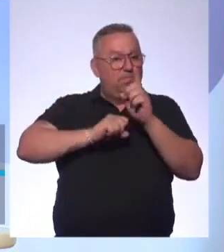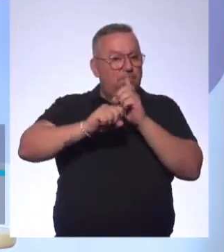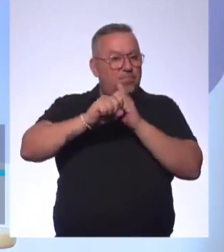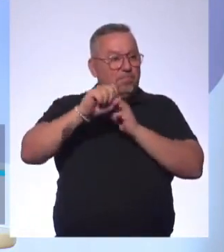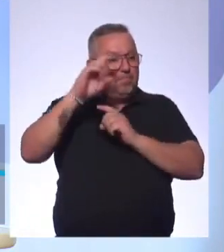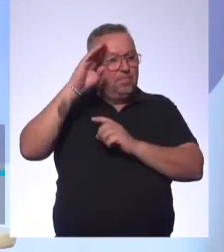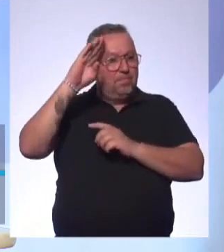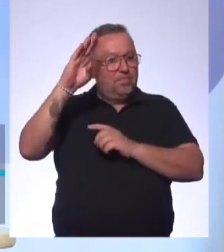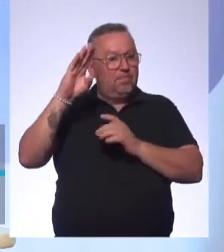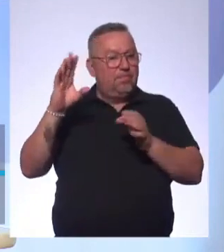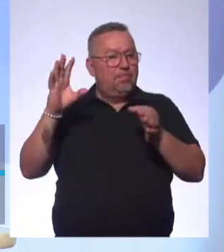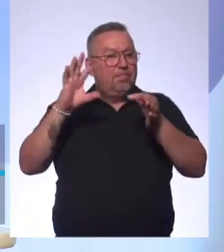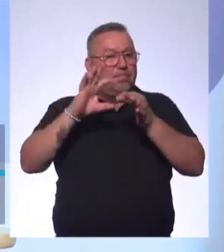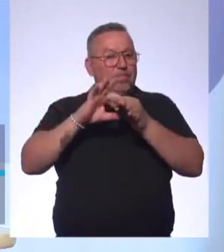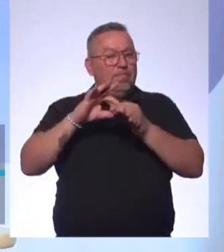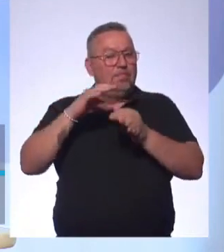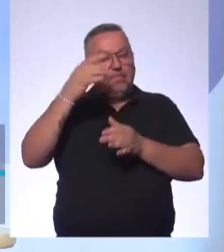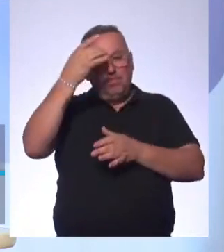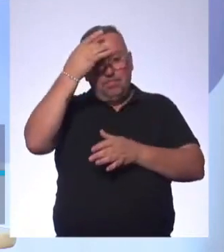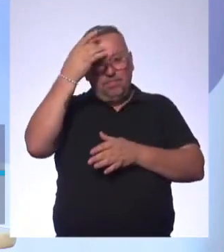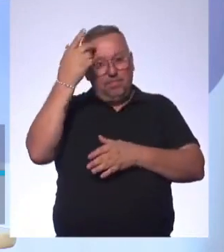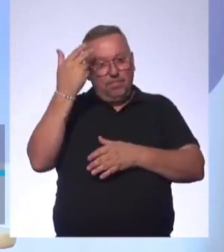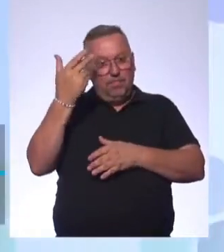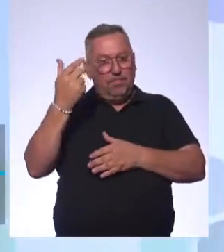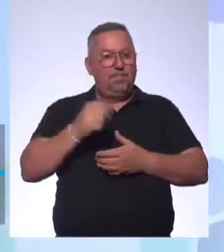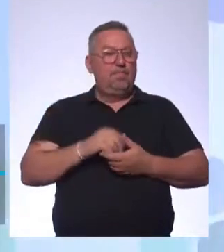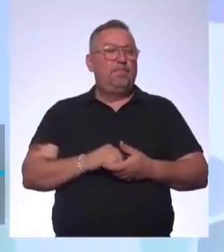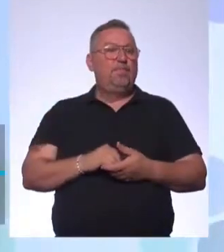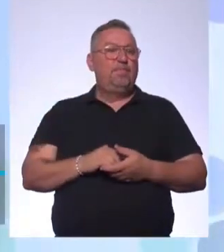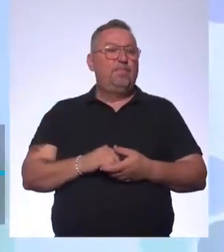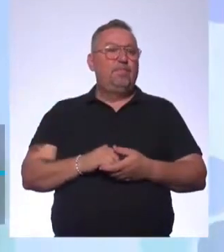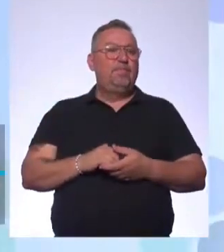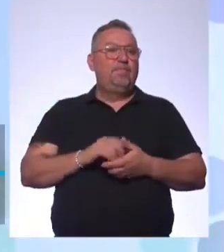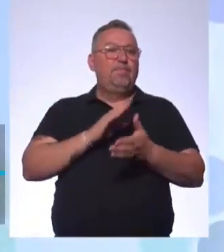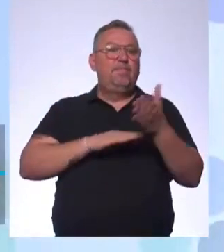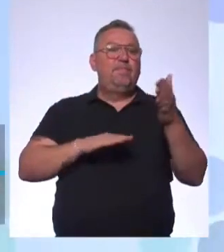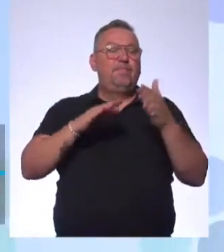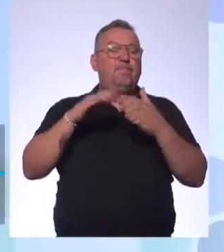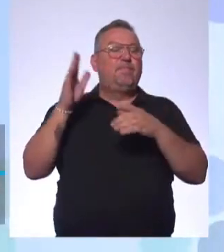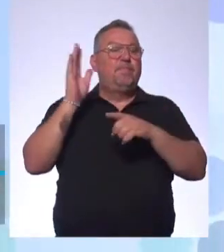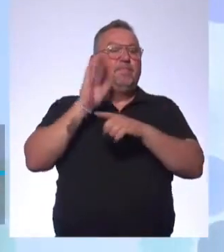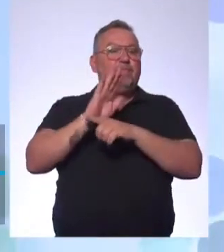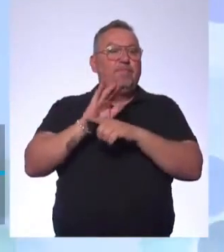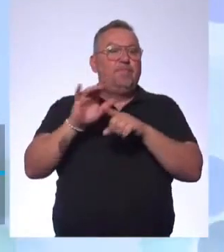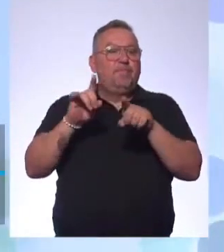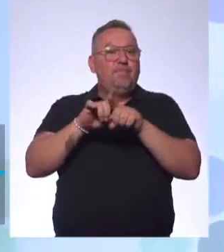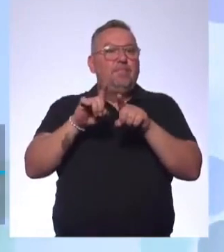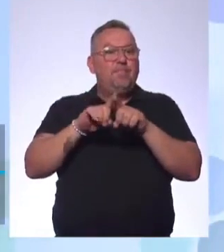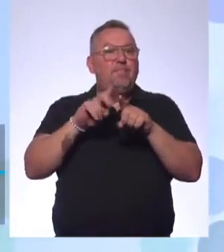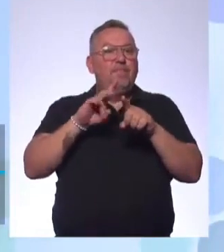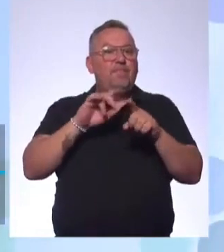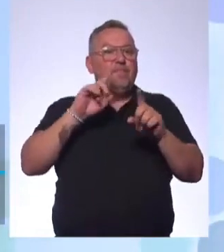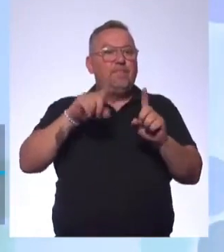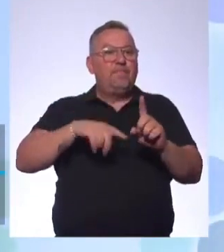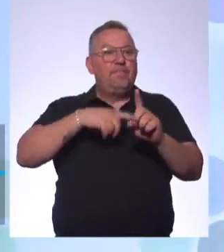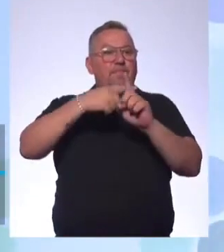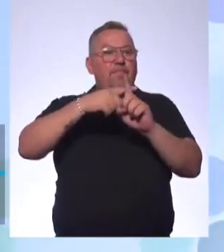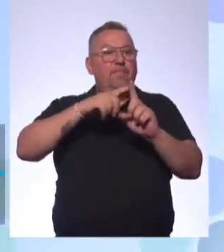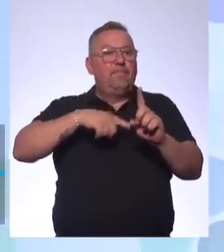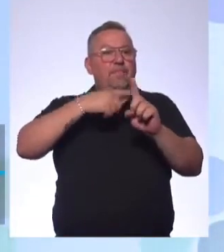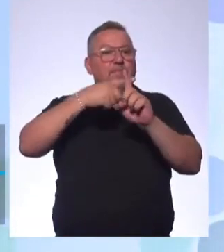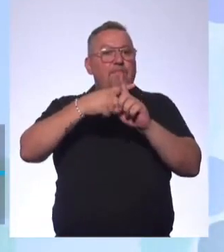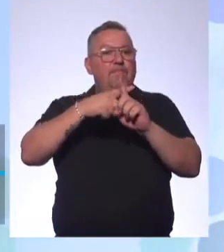principalmente vinculada ao senso comum. Exatamente. Todas essas contribuições elas vão somando, né, a